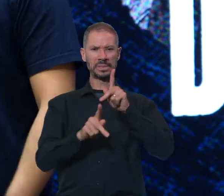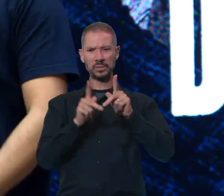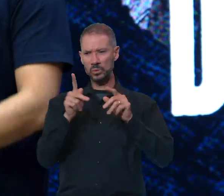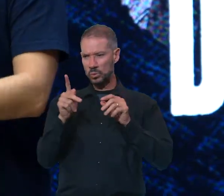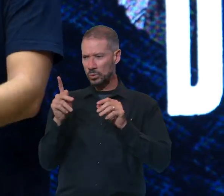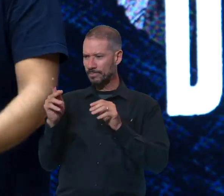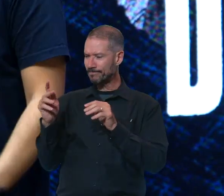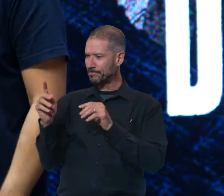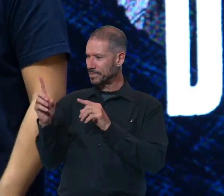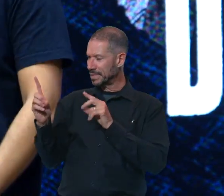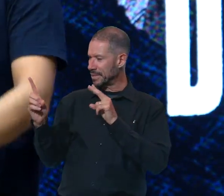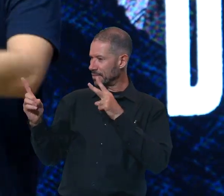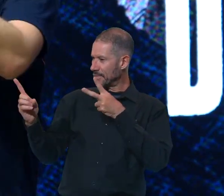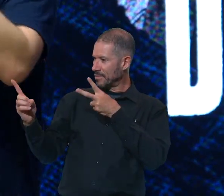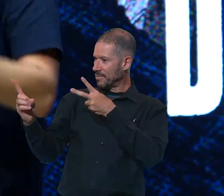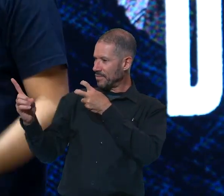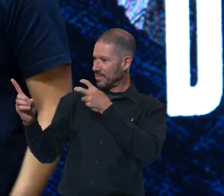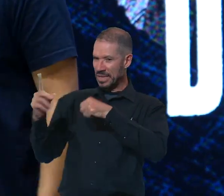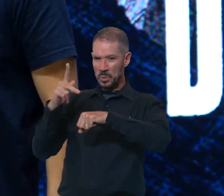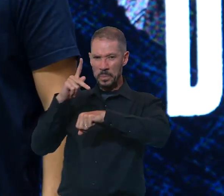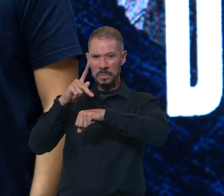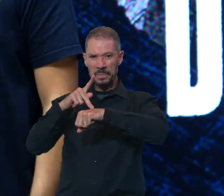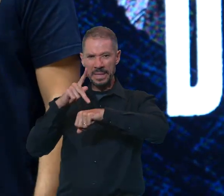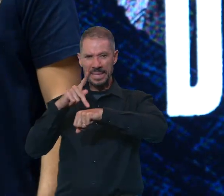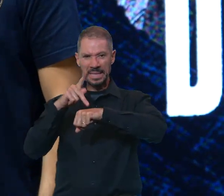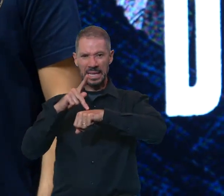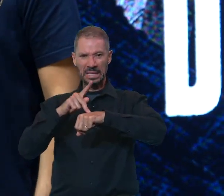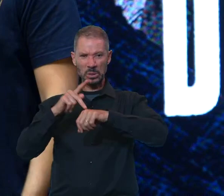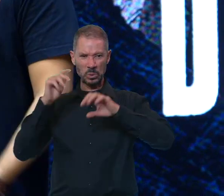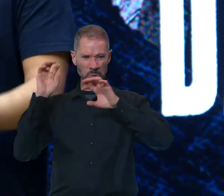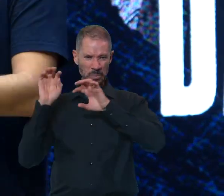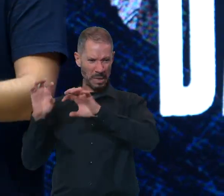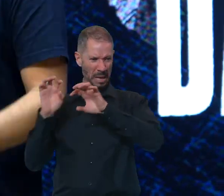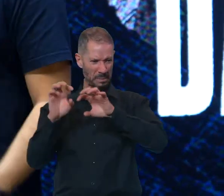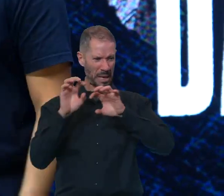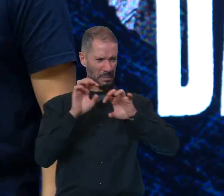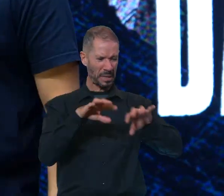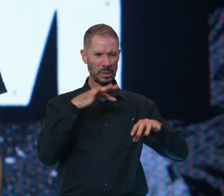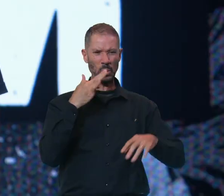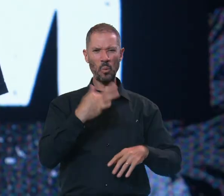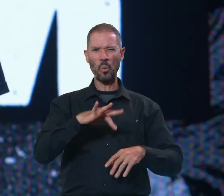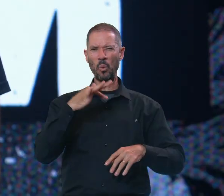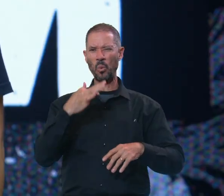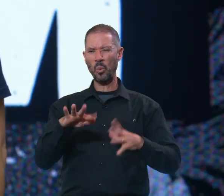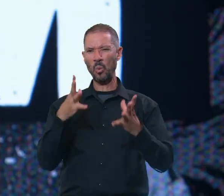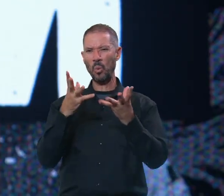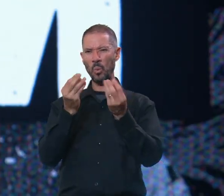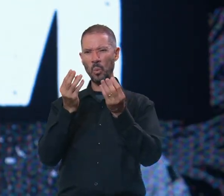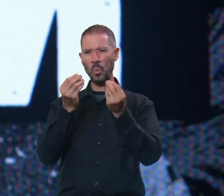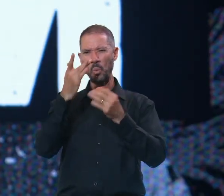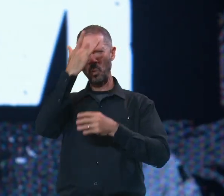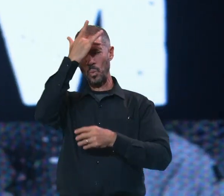ele, vendo as pedradas, os caras tomando pedrada junto. Machuca muito, gente.